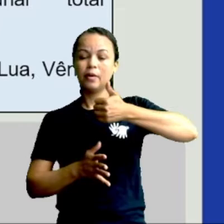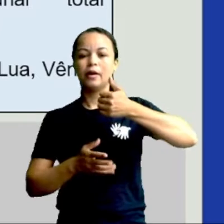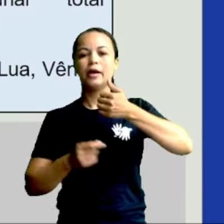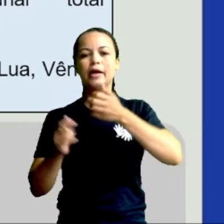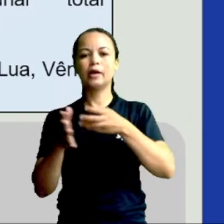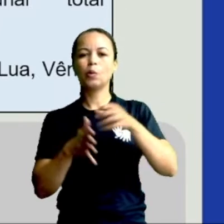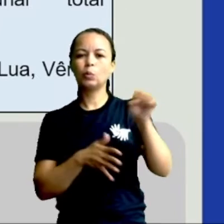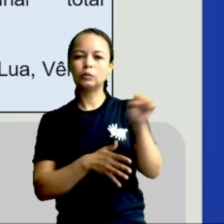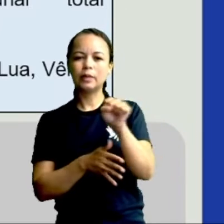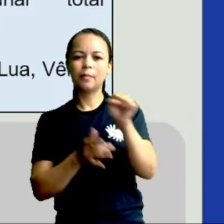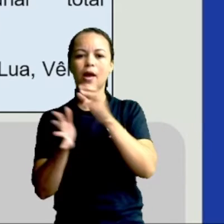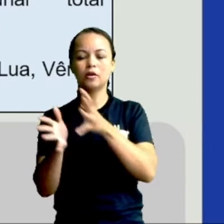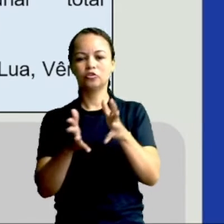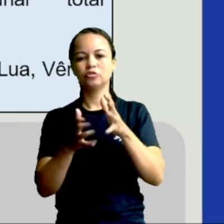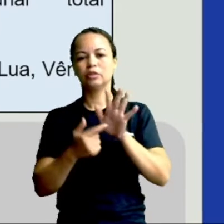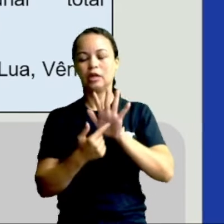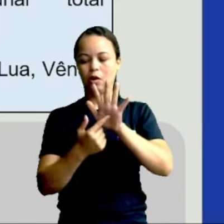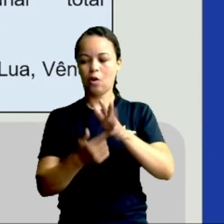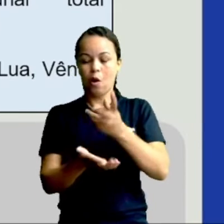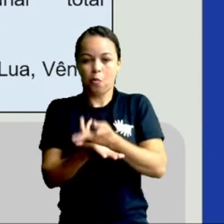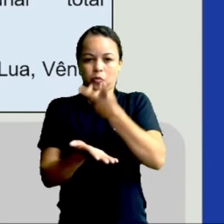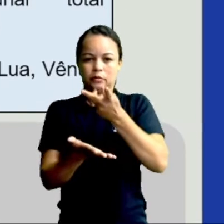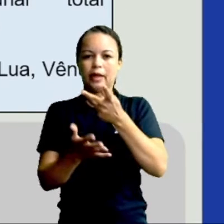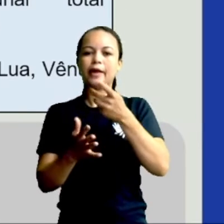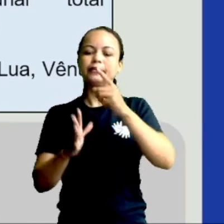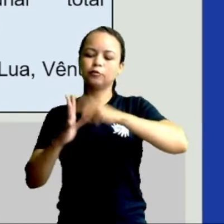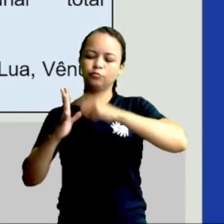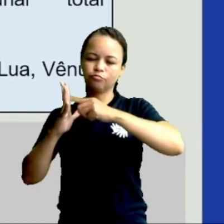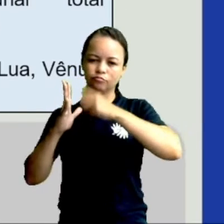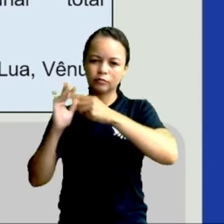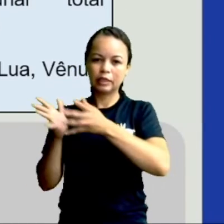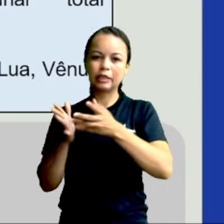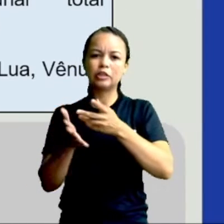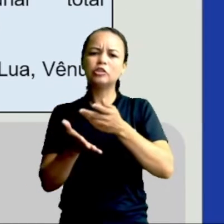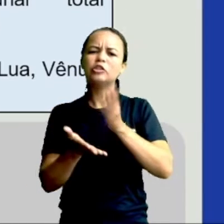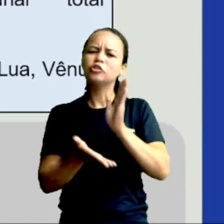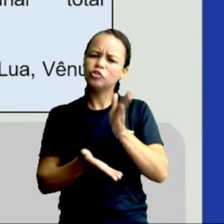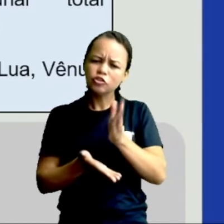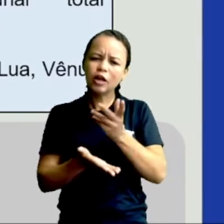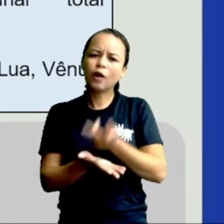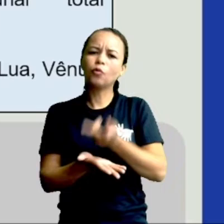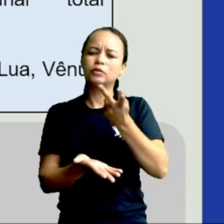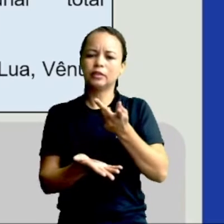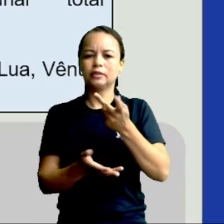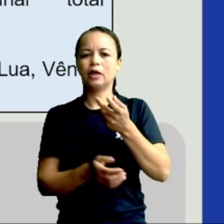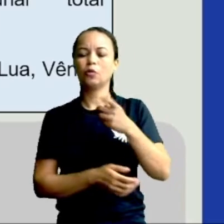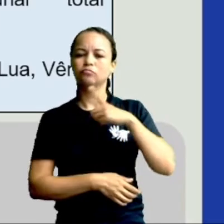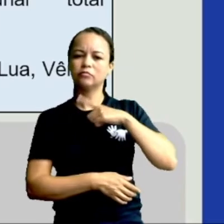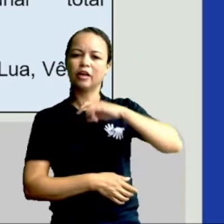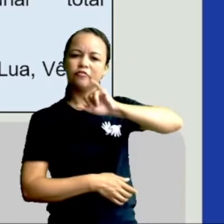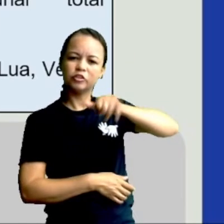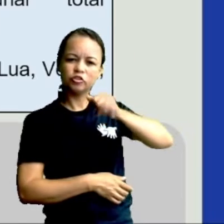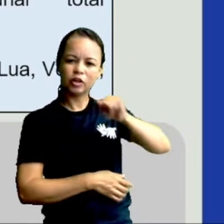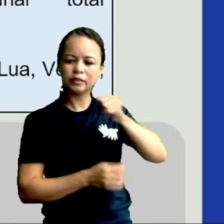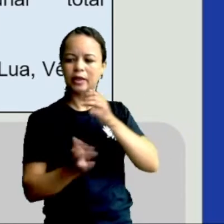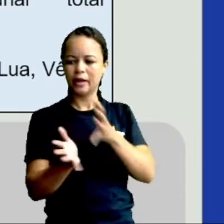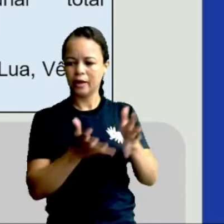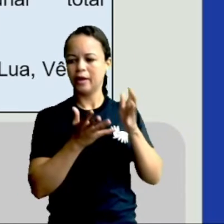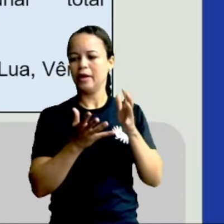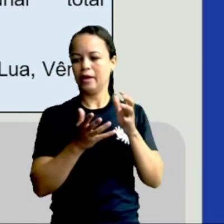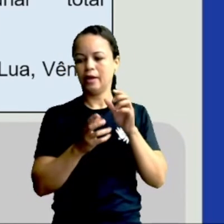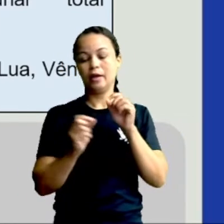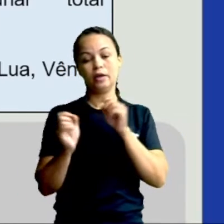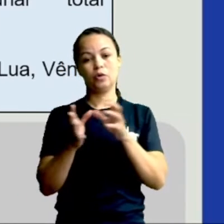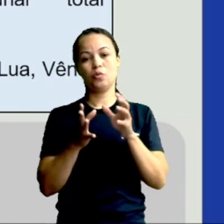alguns acontecimentos astronômicos, né, alguns fenômenos que já ocorreram, como em janeiro, que teve a chuva de meteoros